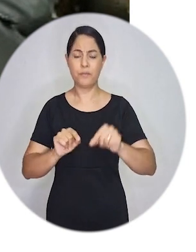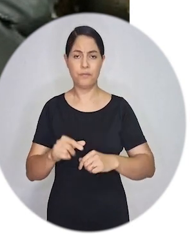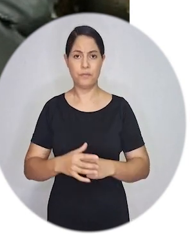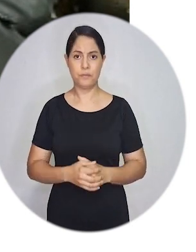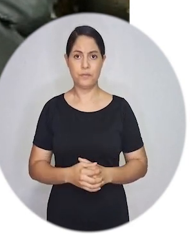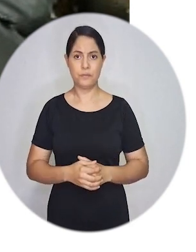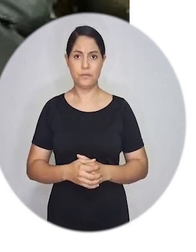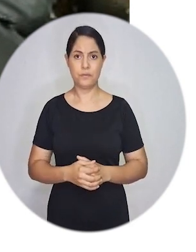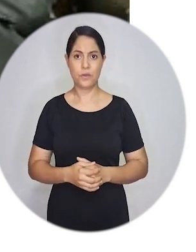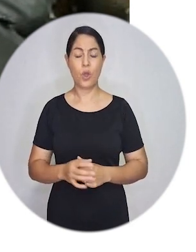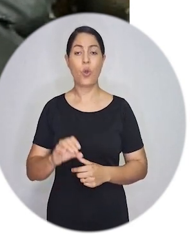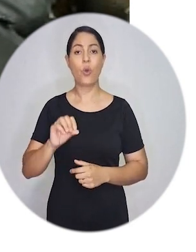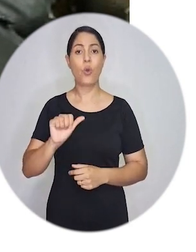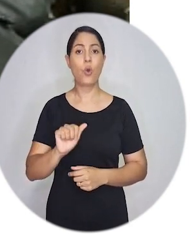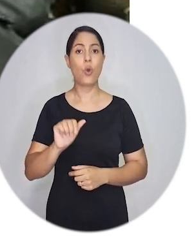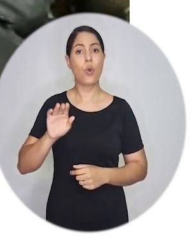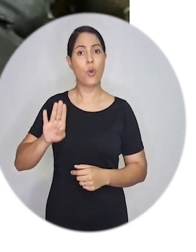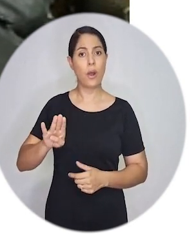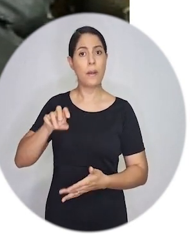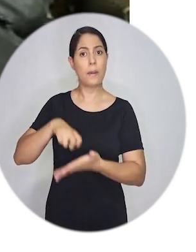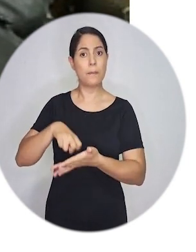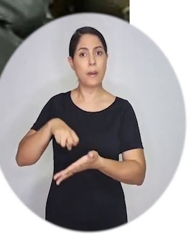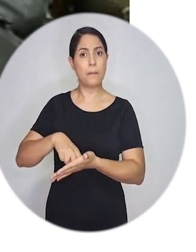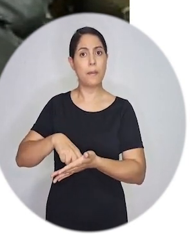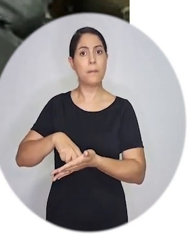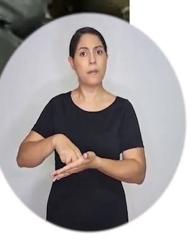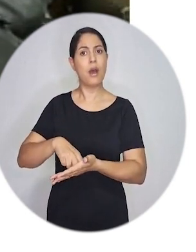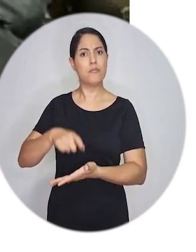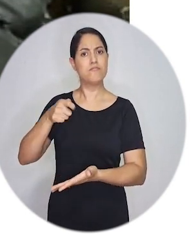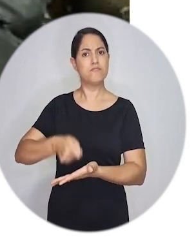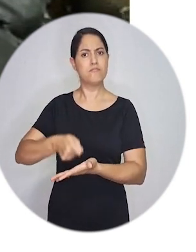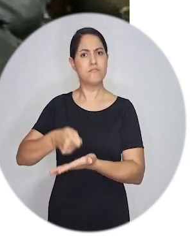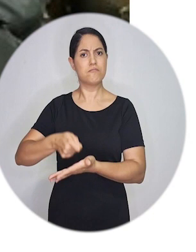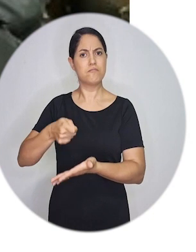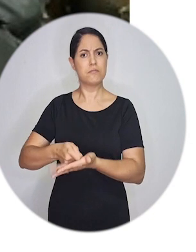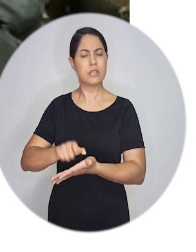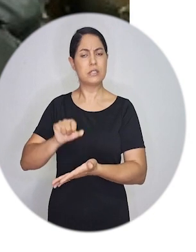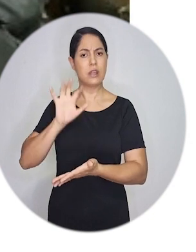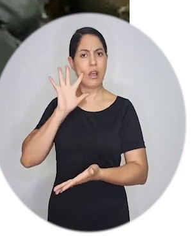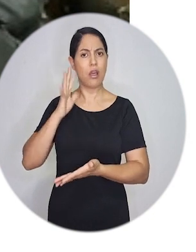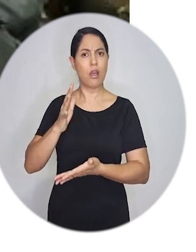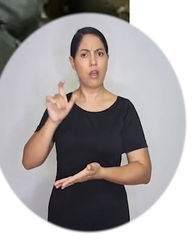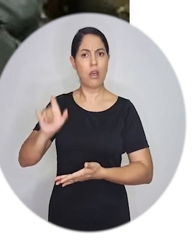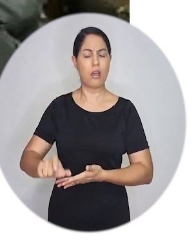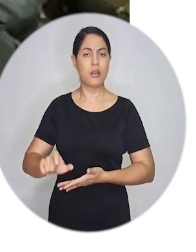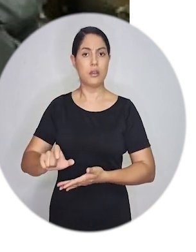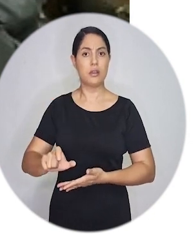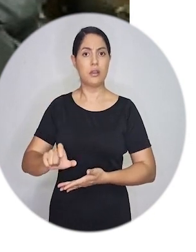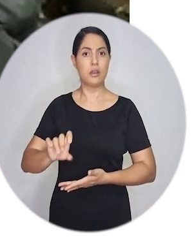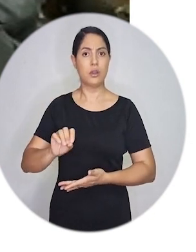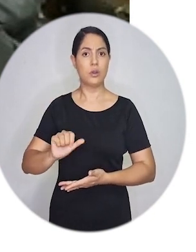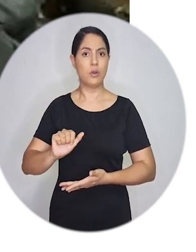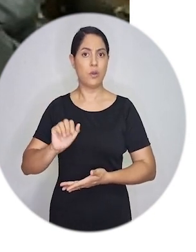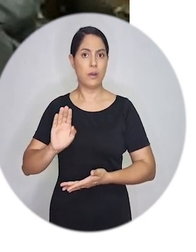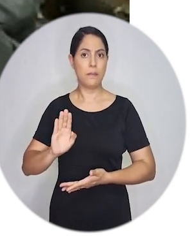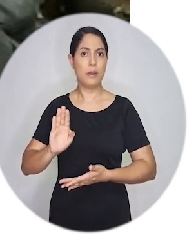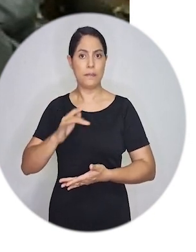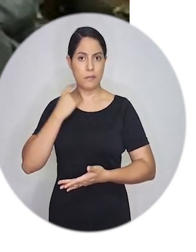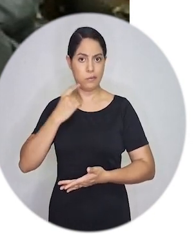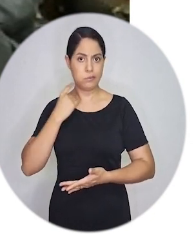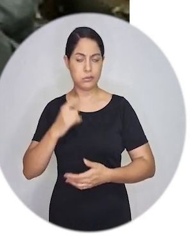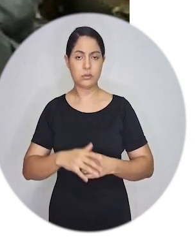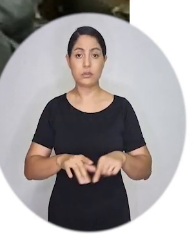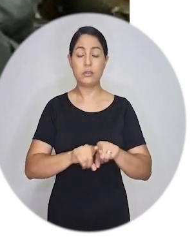da profissão, cabe apenas à OAB processar e aplicar punições a advogados, assim como o CNJ para magistrados